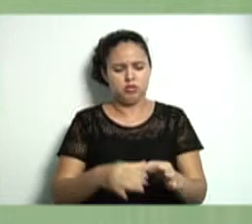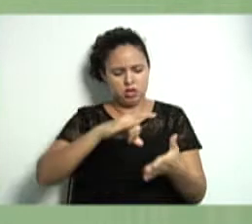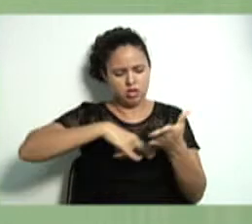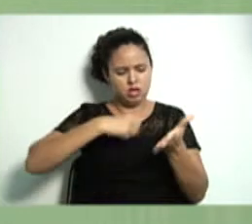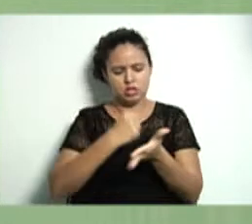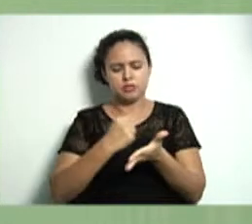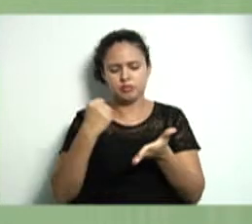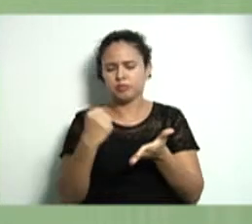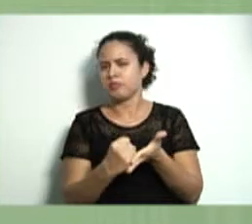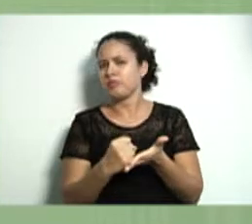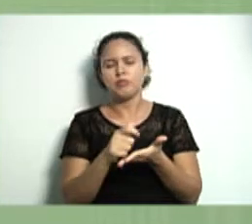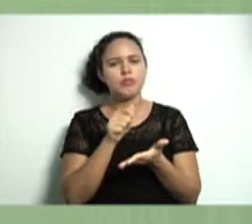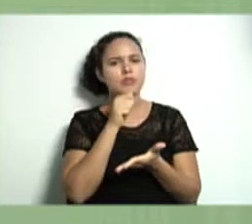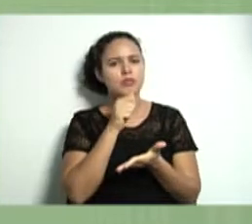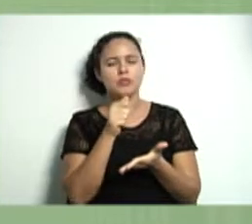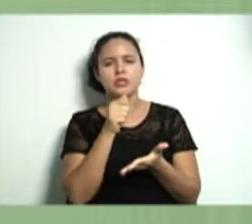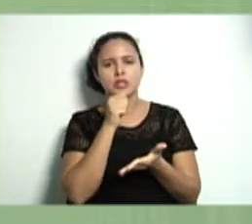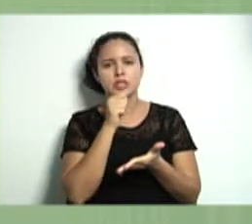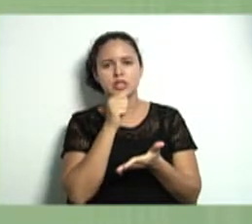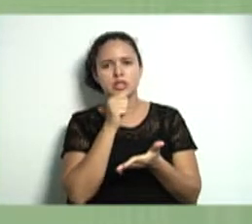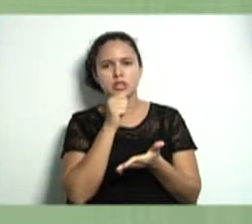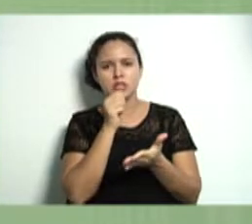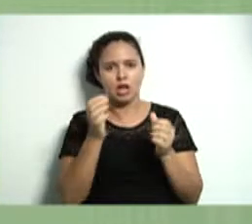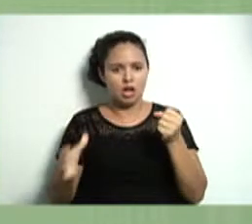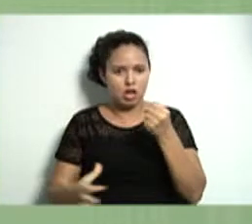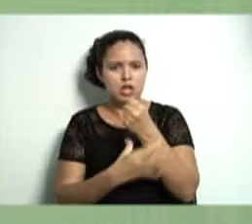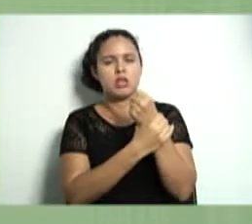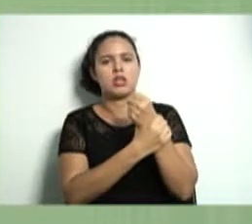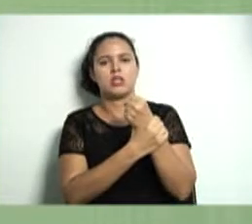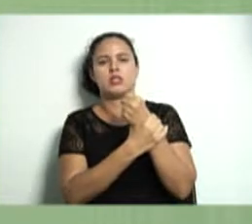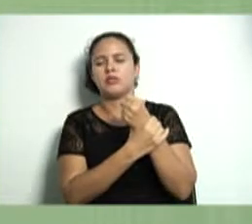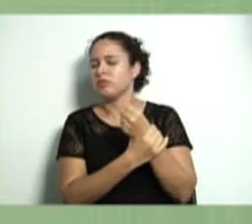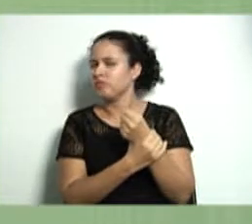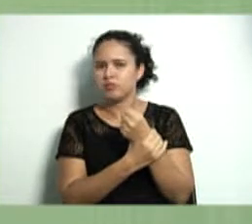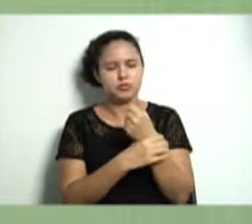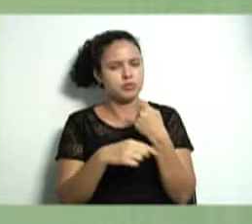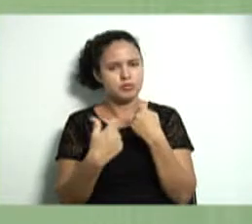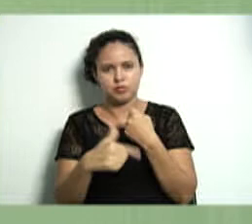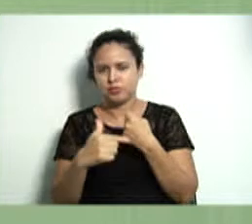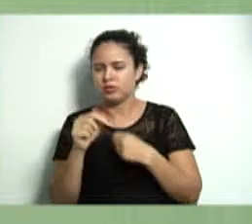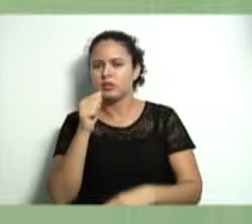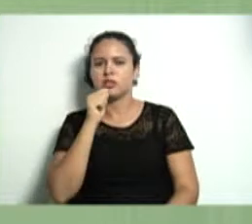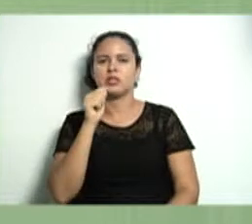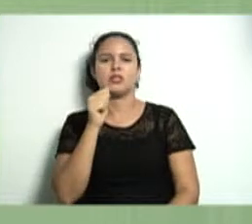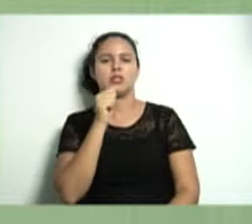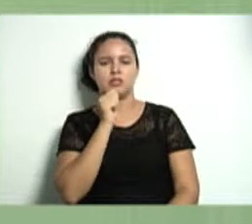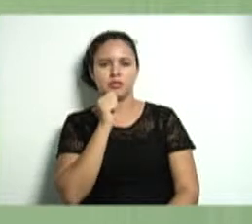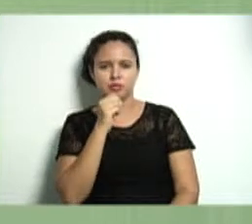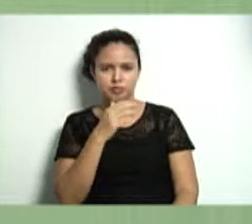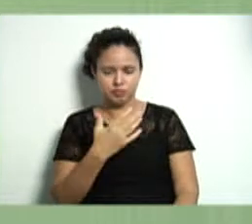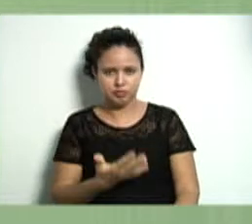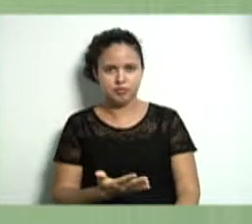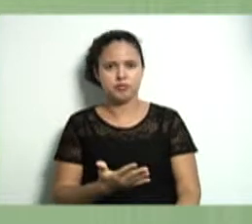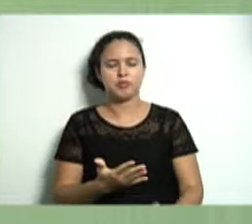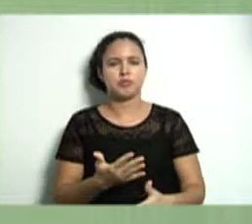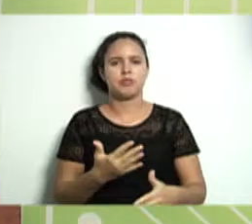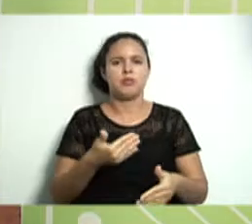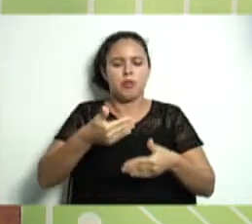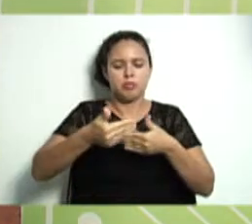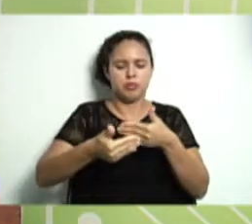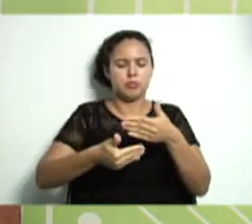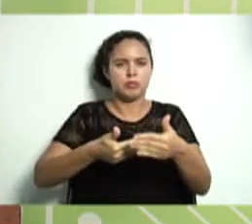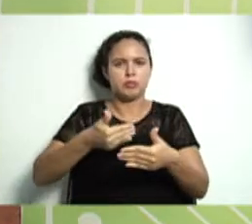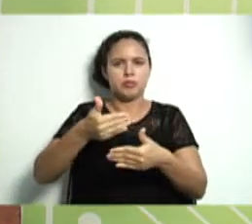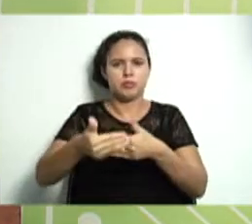formal e que não garante qualquer benefício entre empregador e empregado. Então, gente, essas